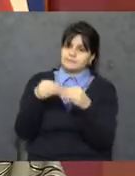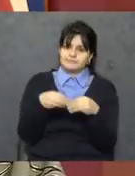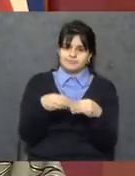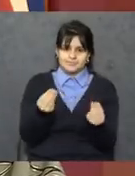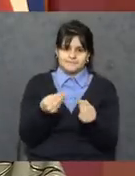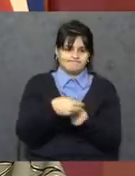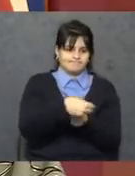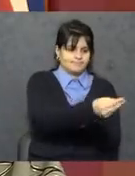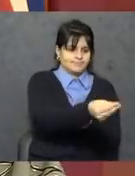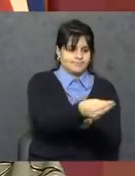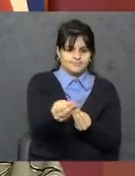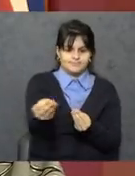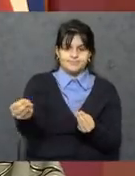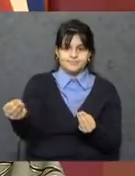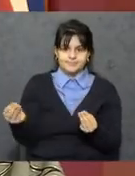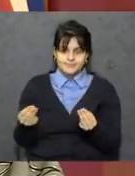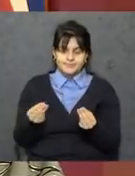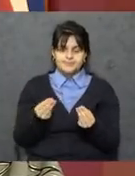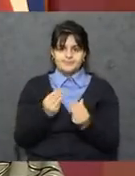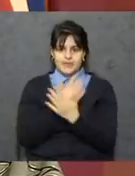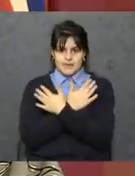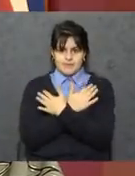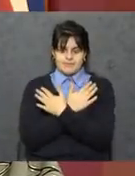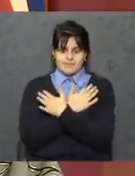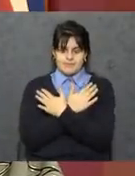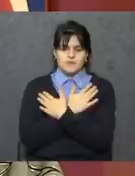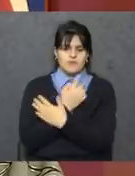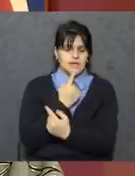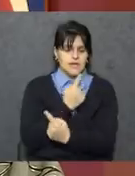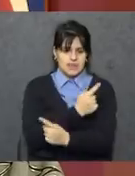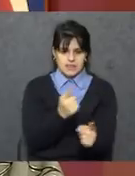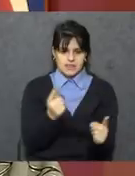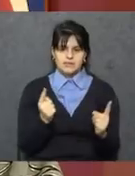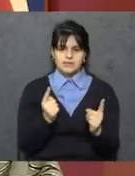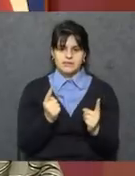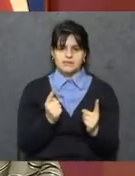seus discípulos, dizendo: